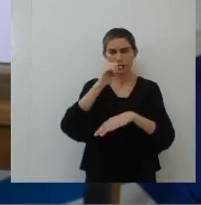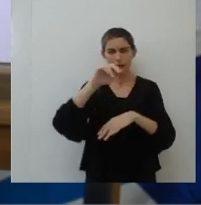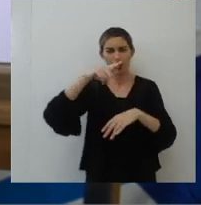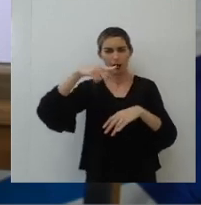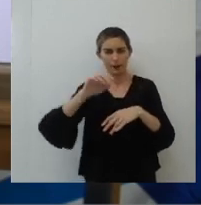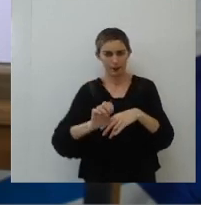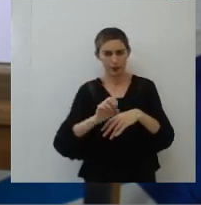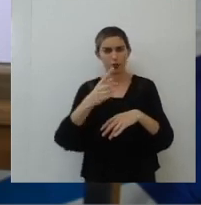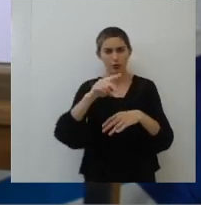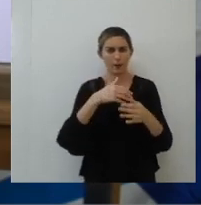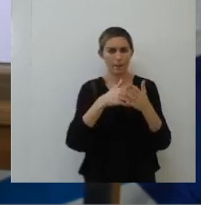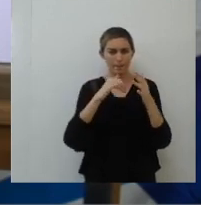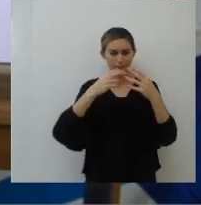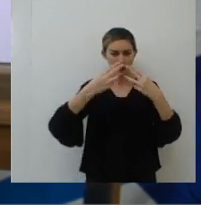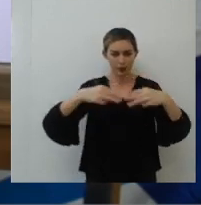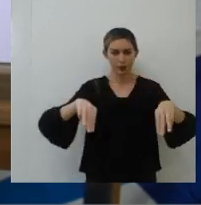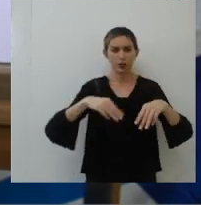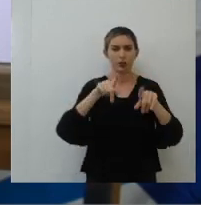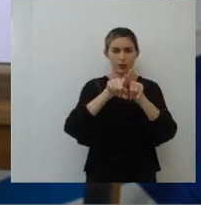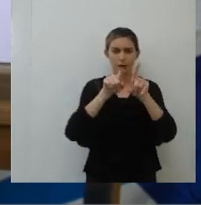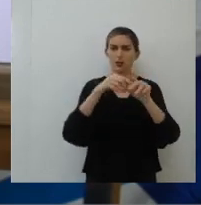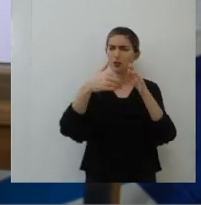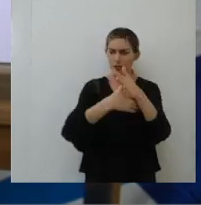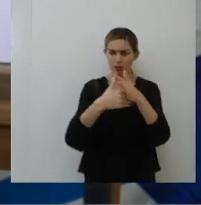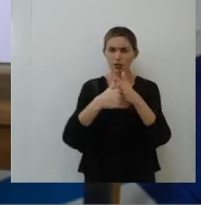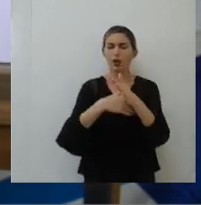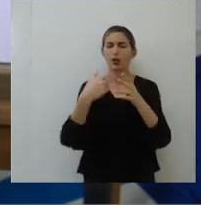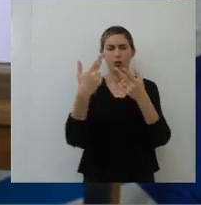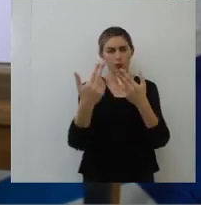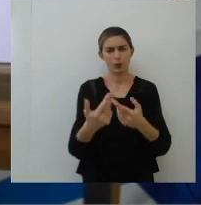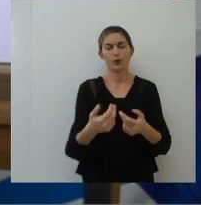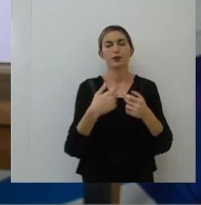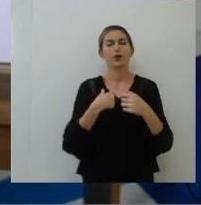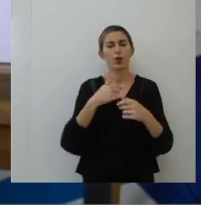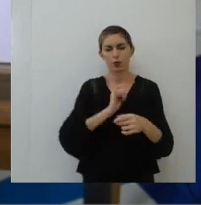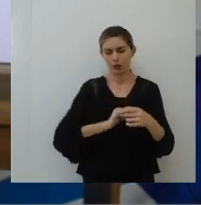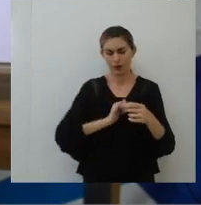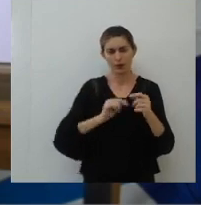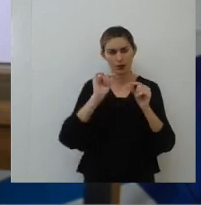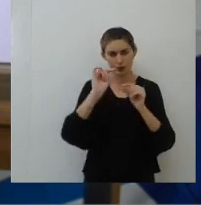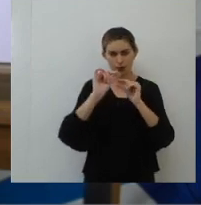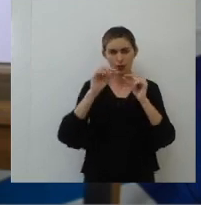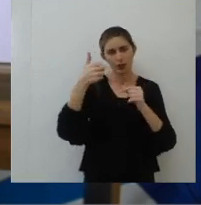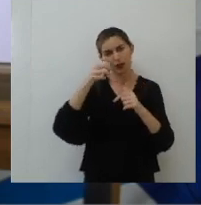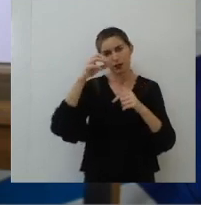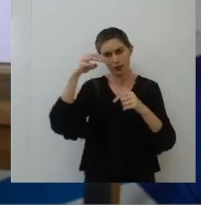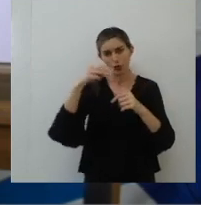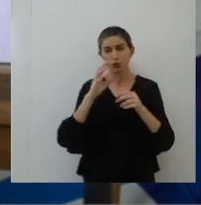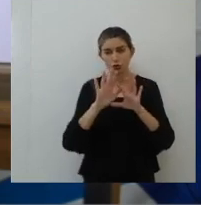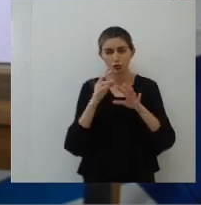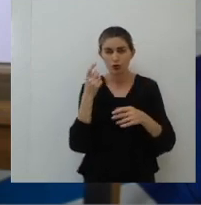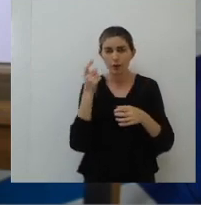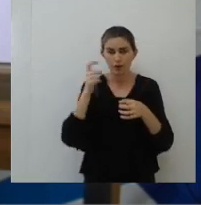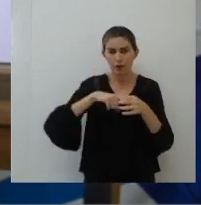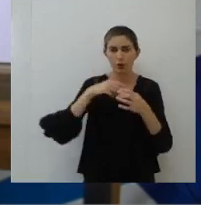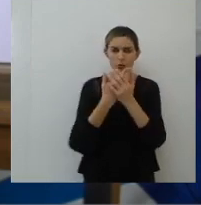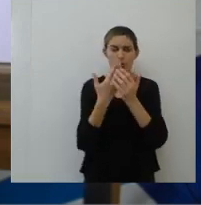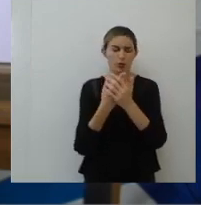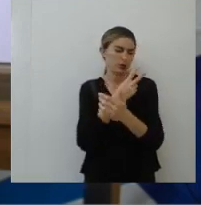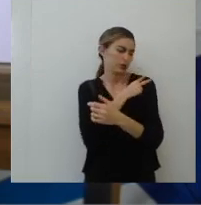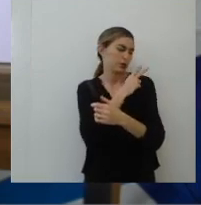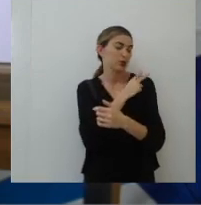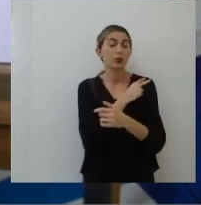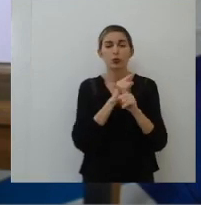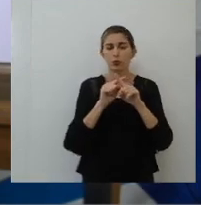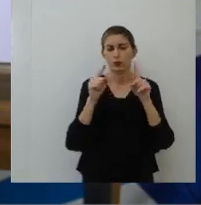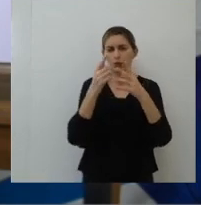O login é a tua matrícula e a tua senha também é a tua matrícula do CIEP. Eu vou para o intervalo, é um intervalo de 10 minutos, já eu volto com aulas para o segundo ano, mas eu